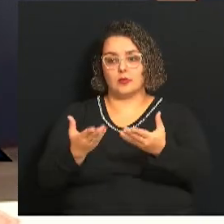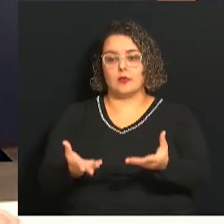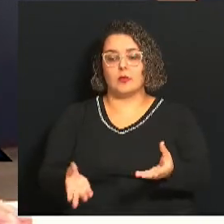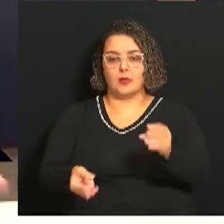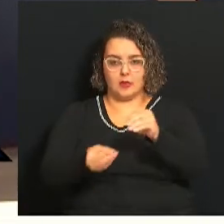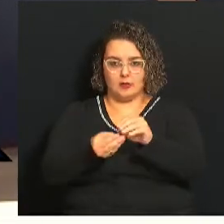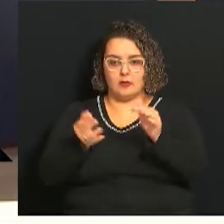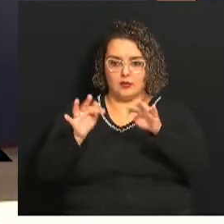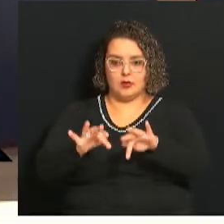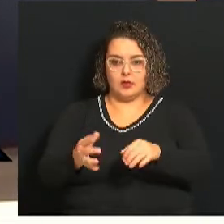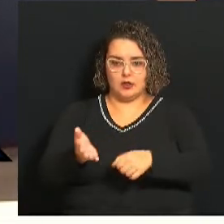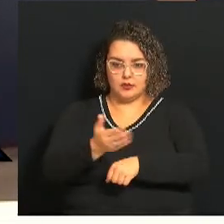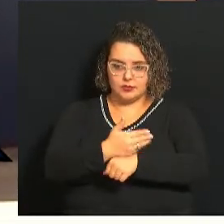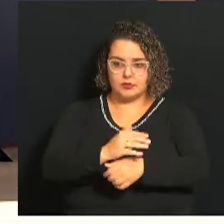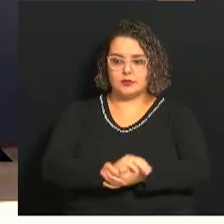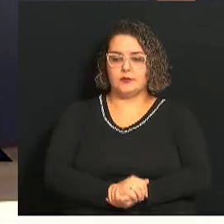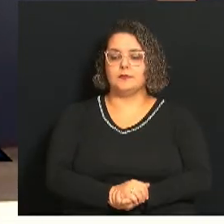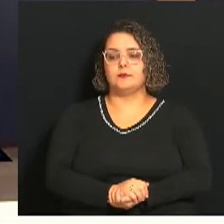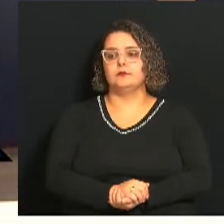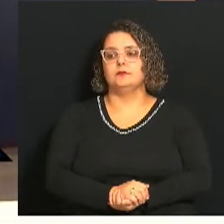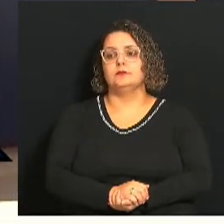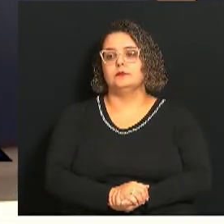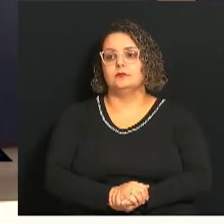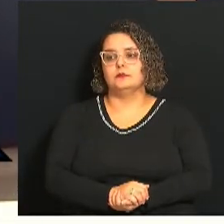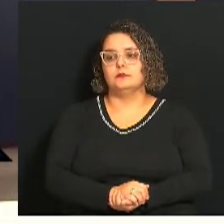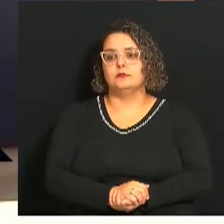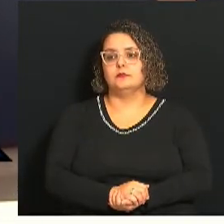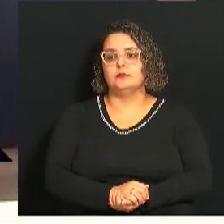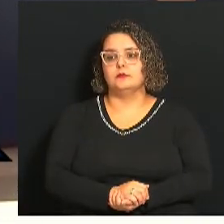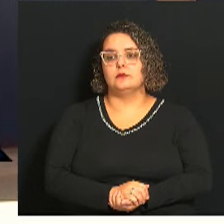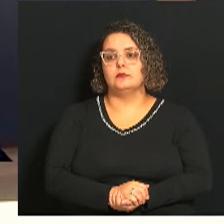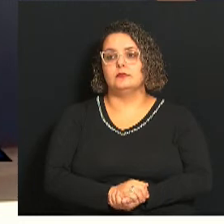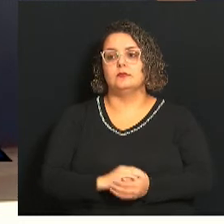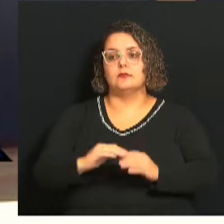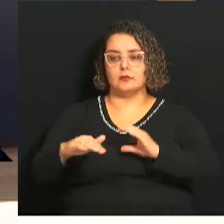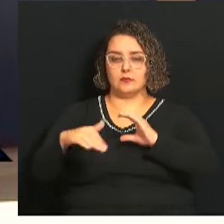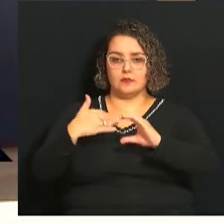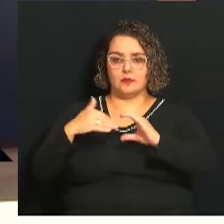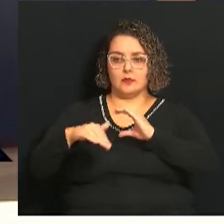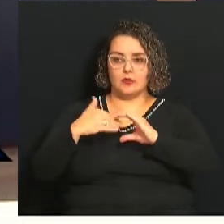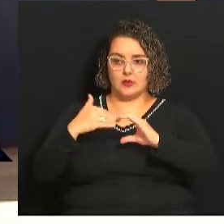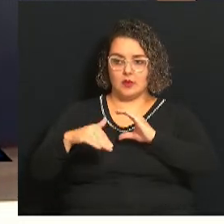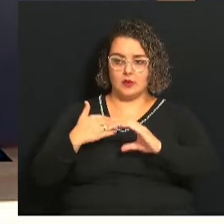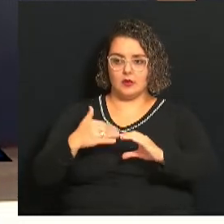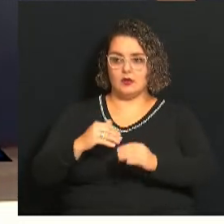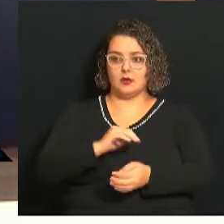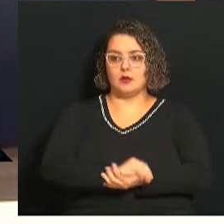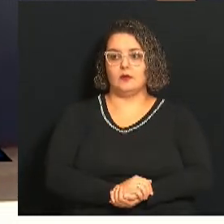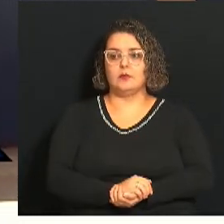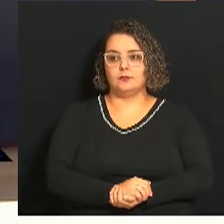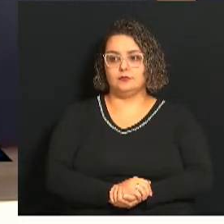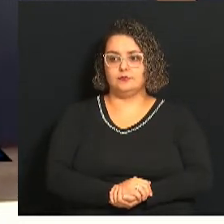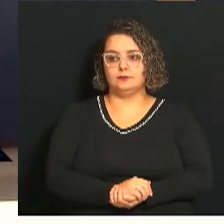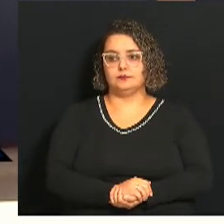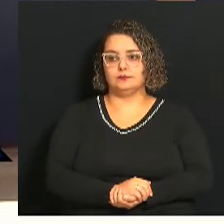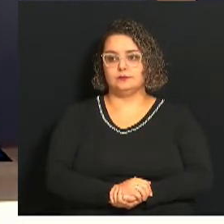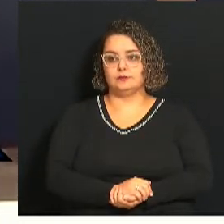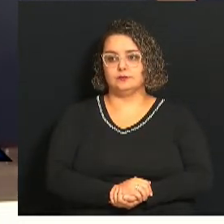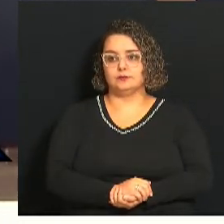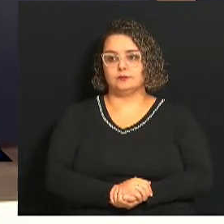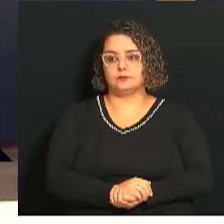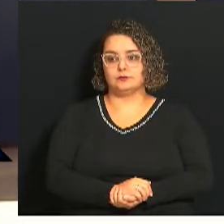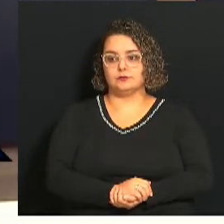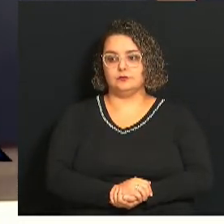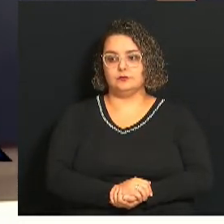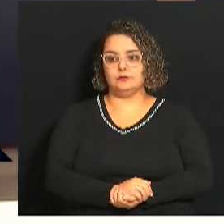final, mas eu estou recebendo algumas mensagens aqui. Na